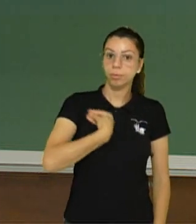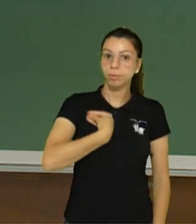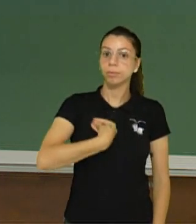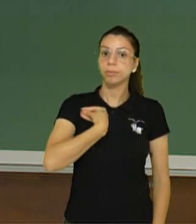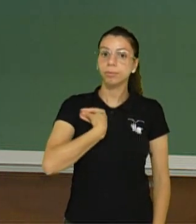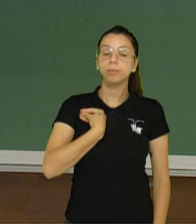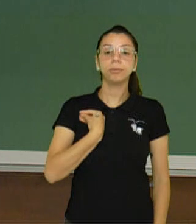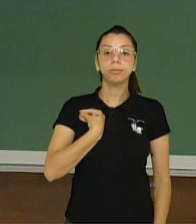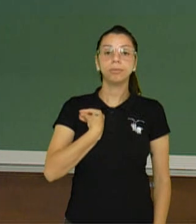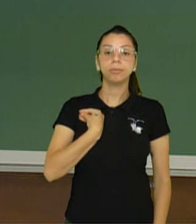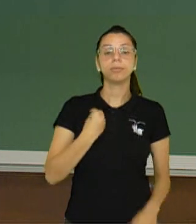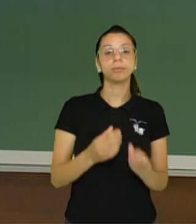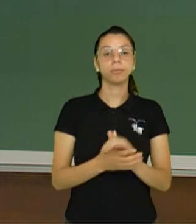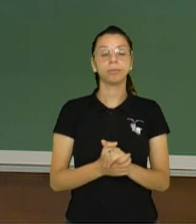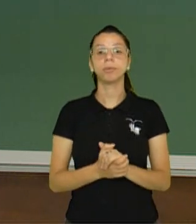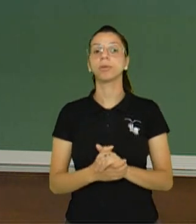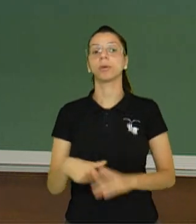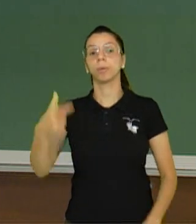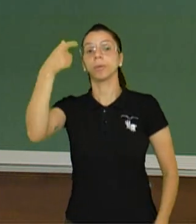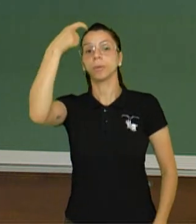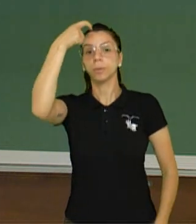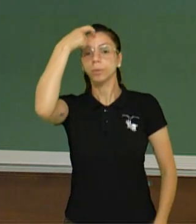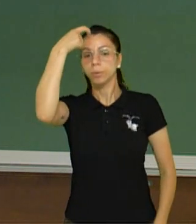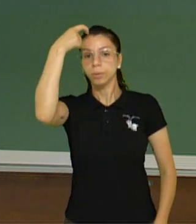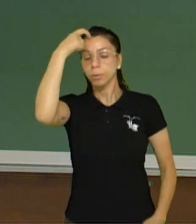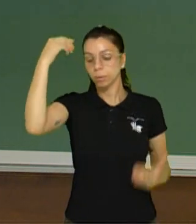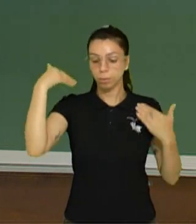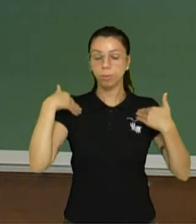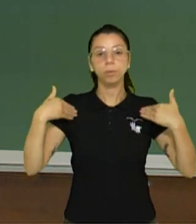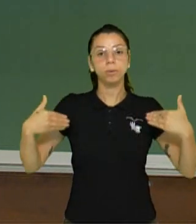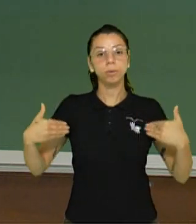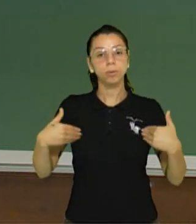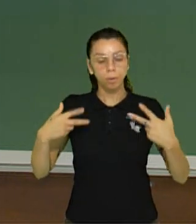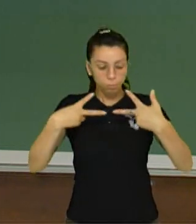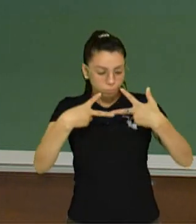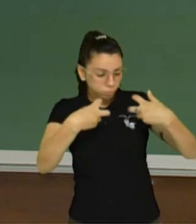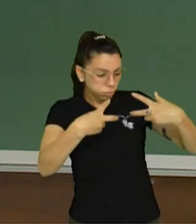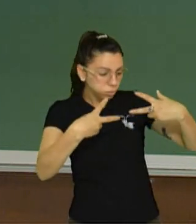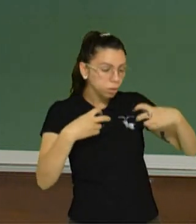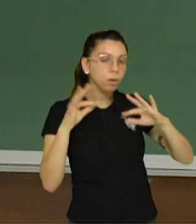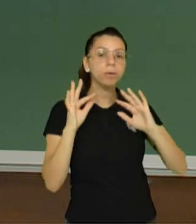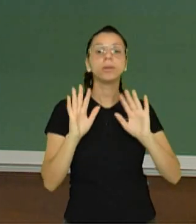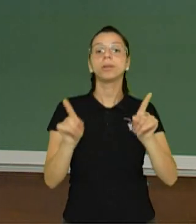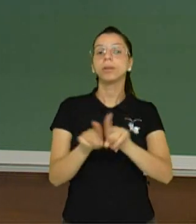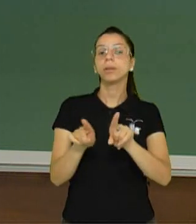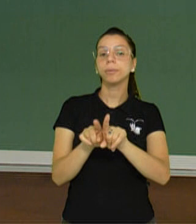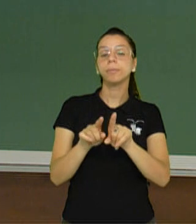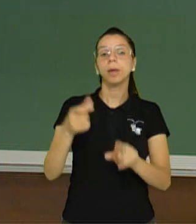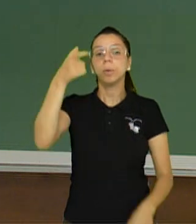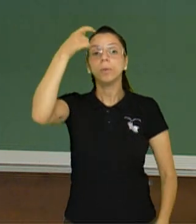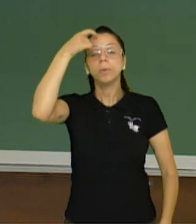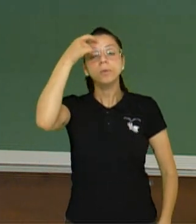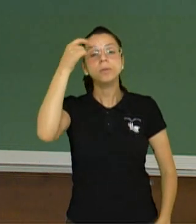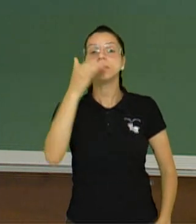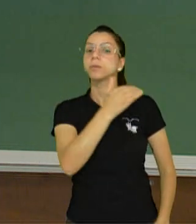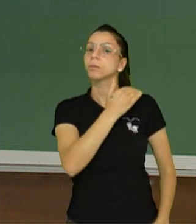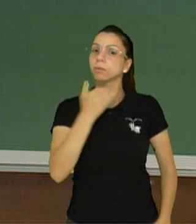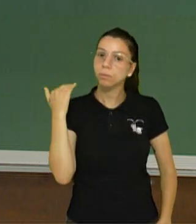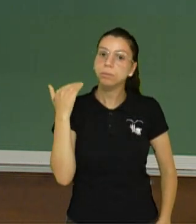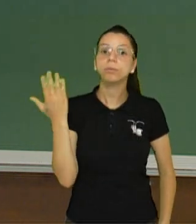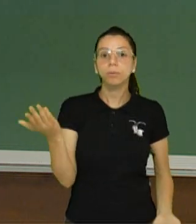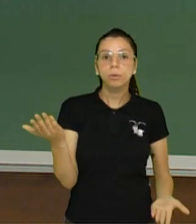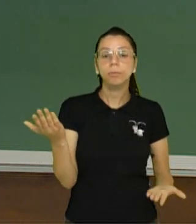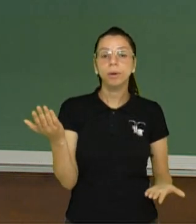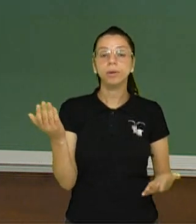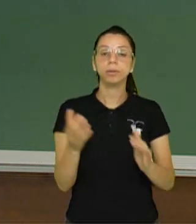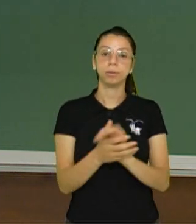existência. Estar consciente de si, da sua finitude e da sua liberdade. É uma situação angustiante,